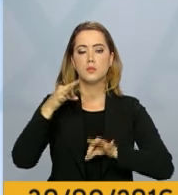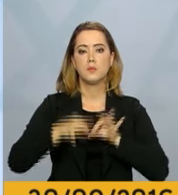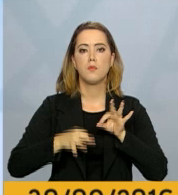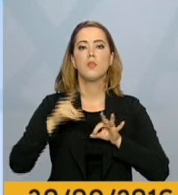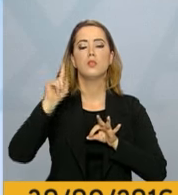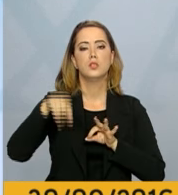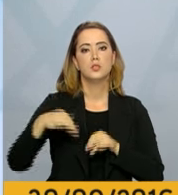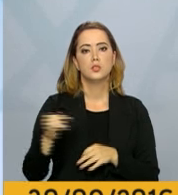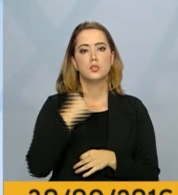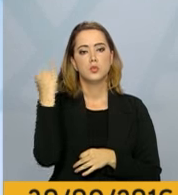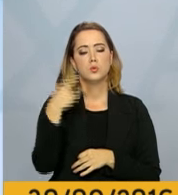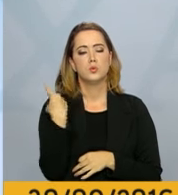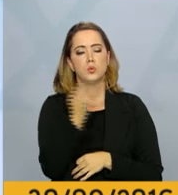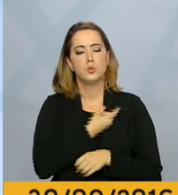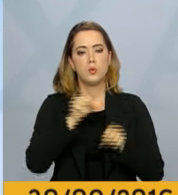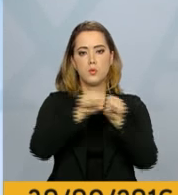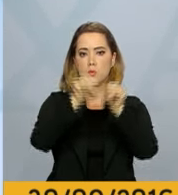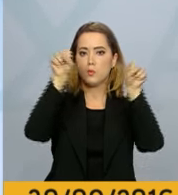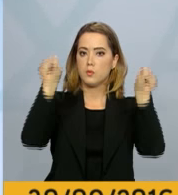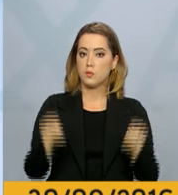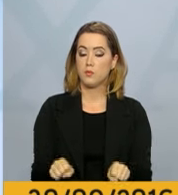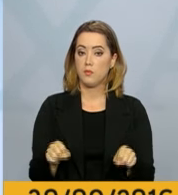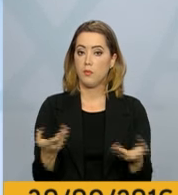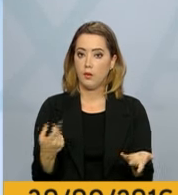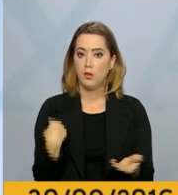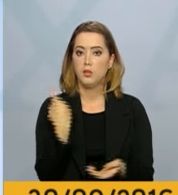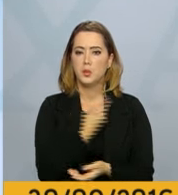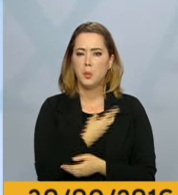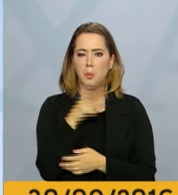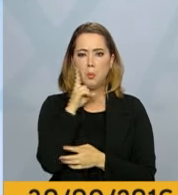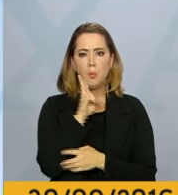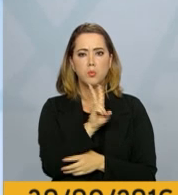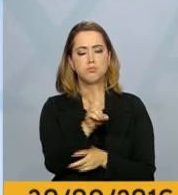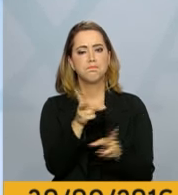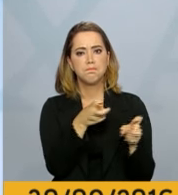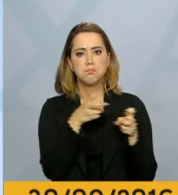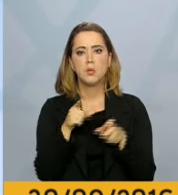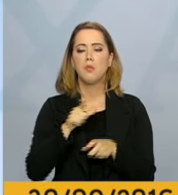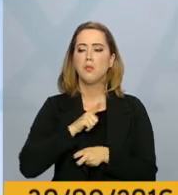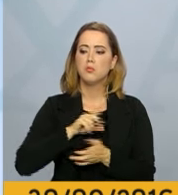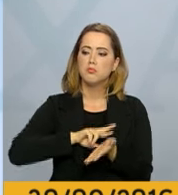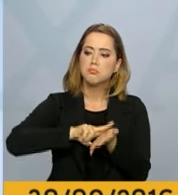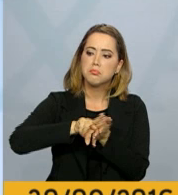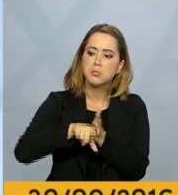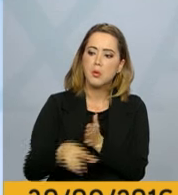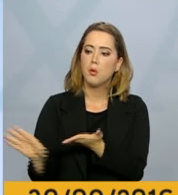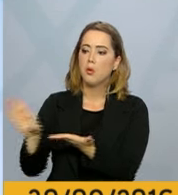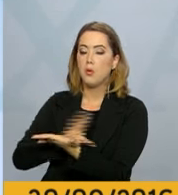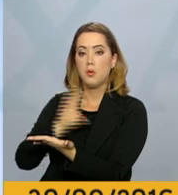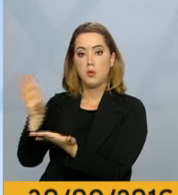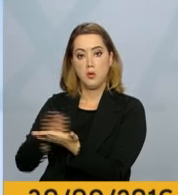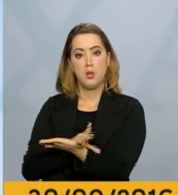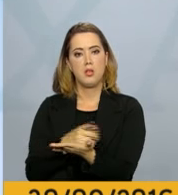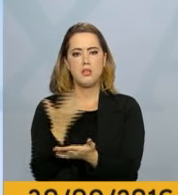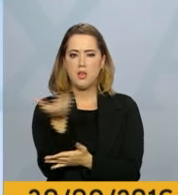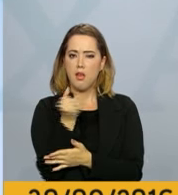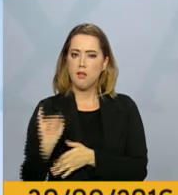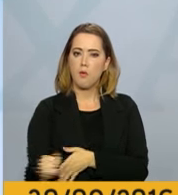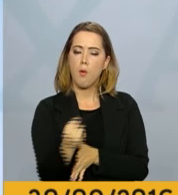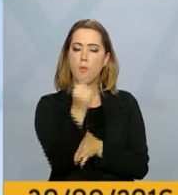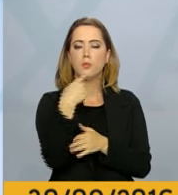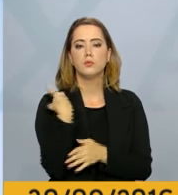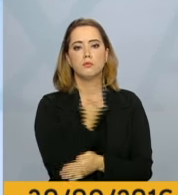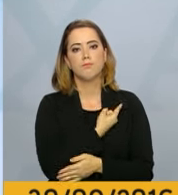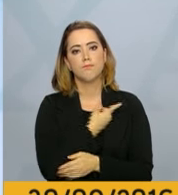nosso sistema, né? E, portanto, eu pude constatar que há recursos enormes em busca de oportunidades em nosso